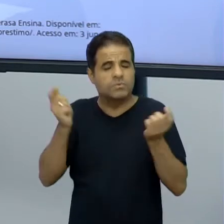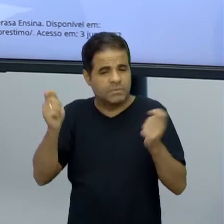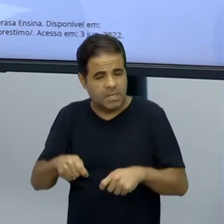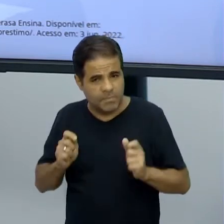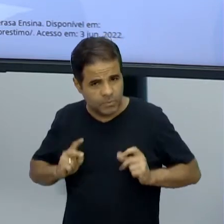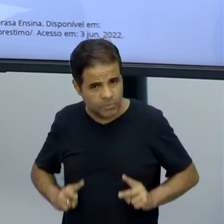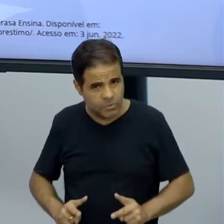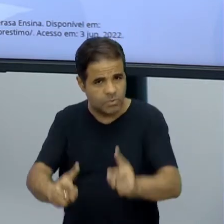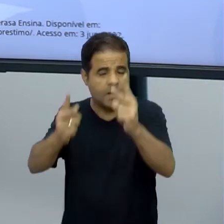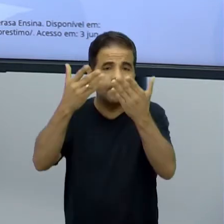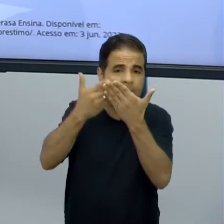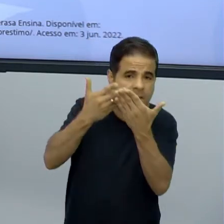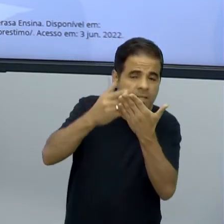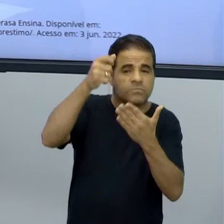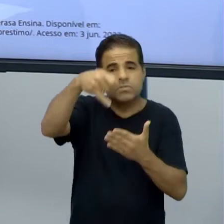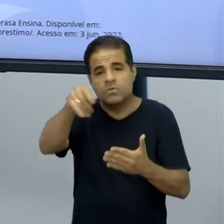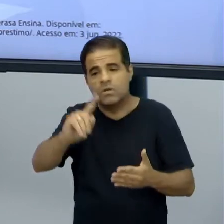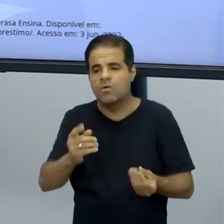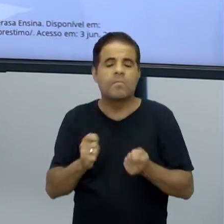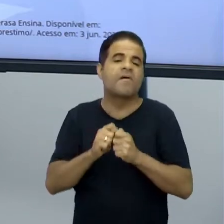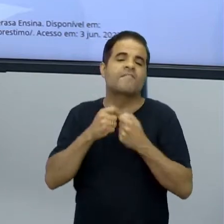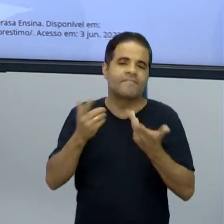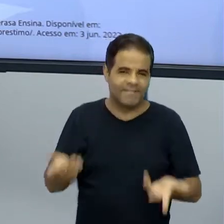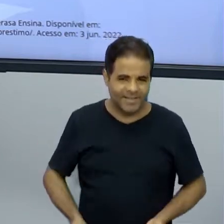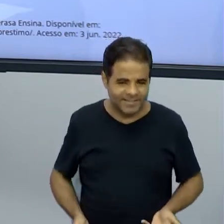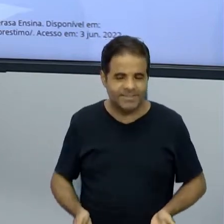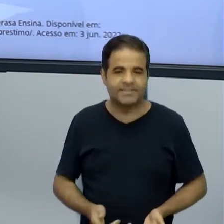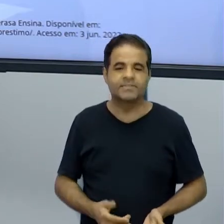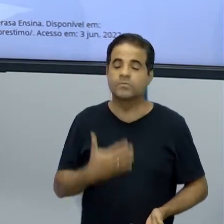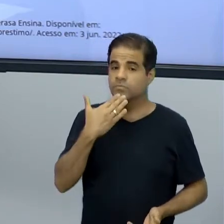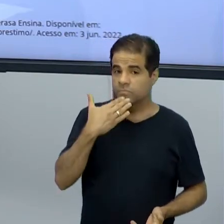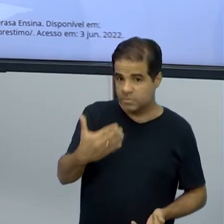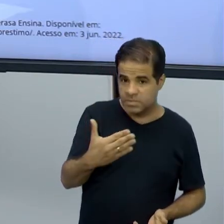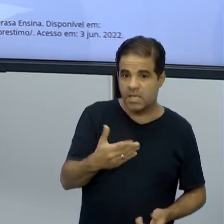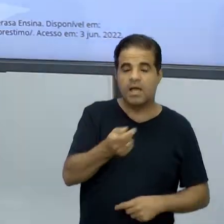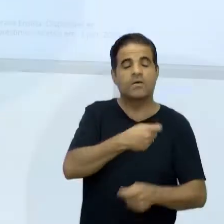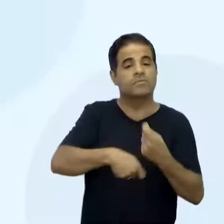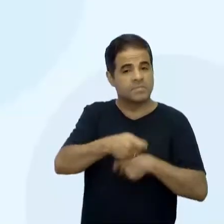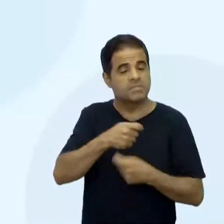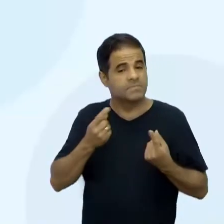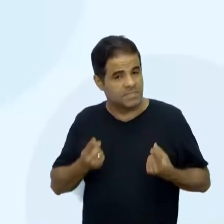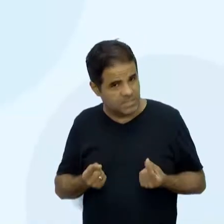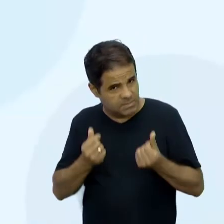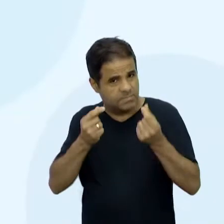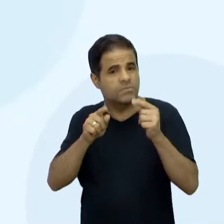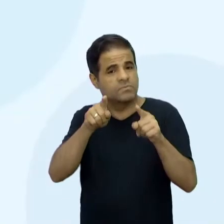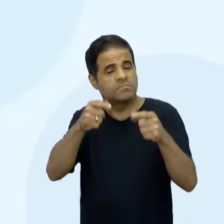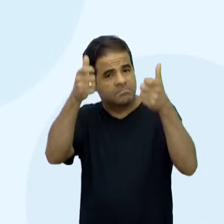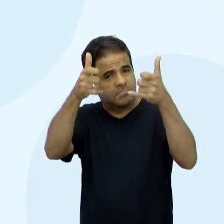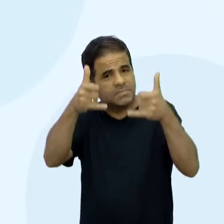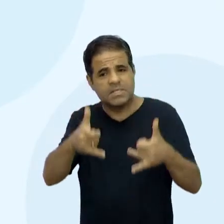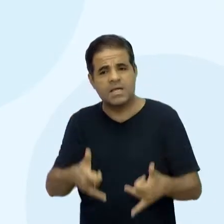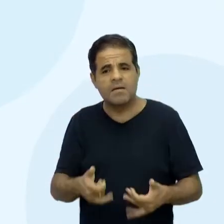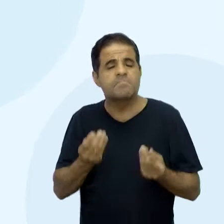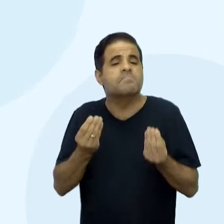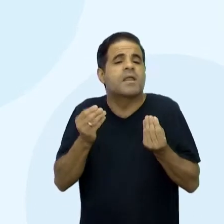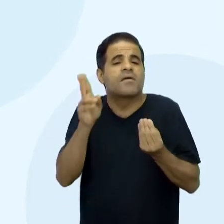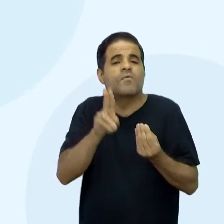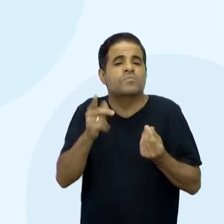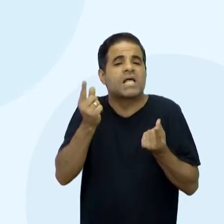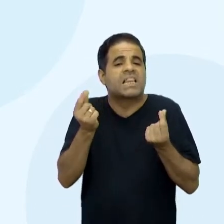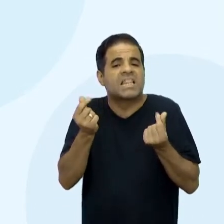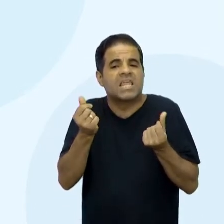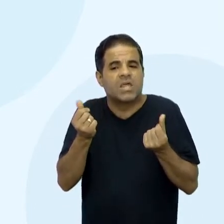pagar isso daí ou não, como será que funciona? Então, para solicitar um financiamento, você precisa dizer para que vai usar o dinheiro.